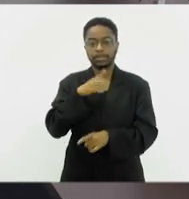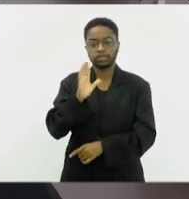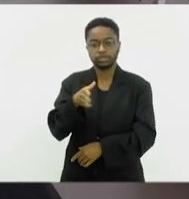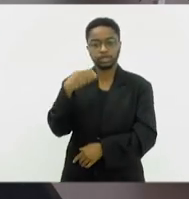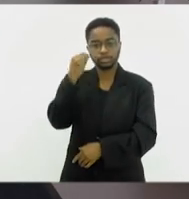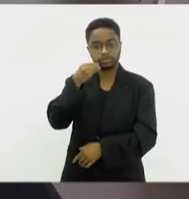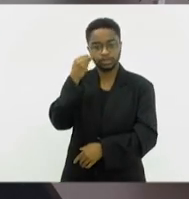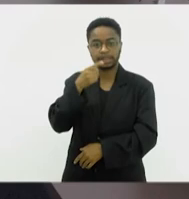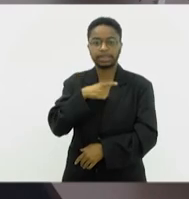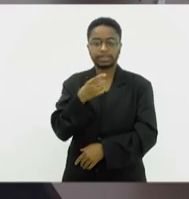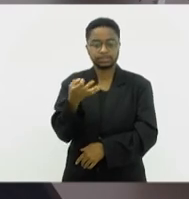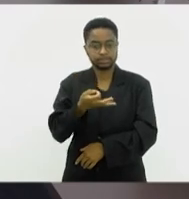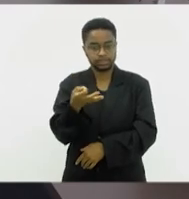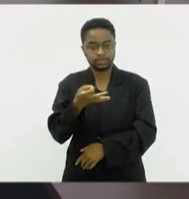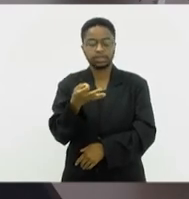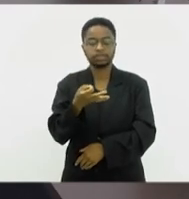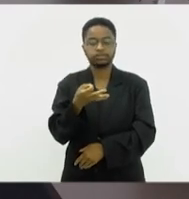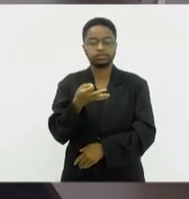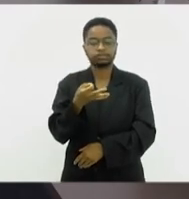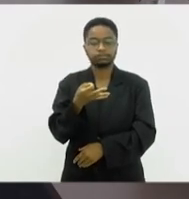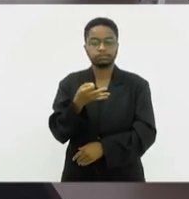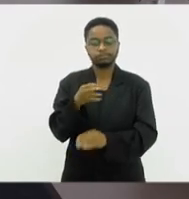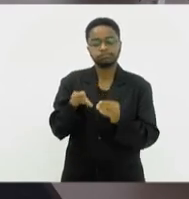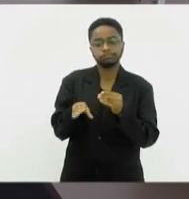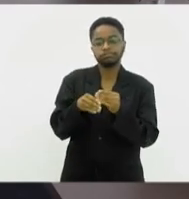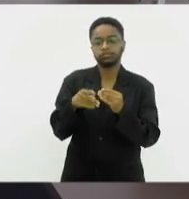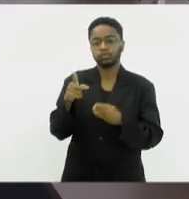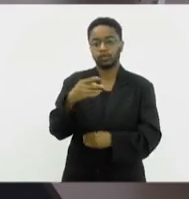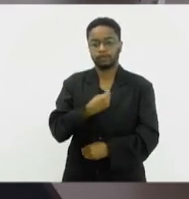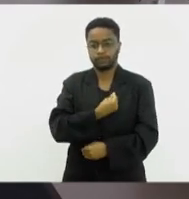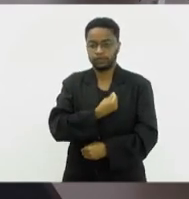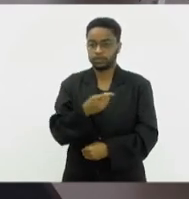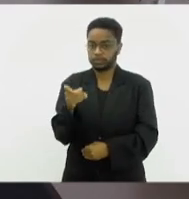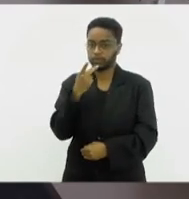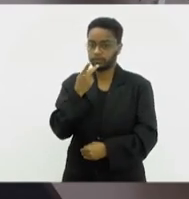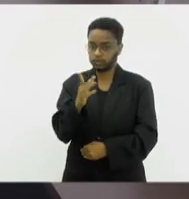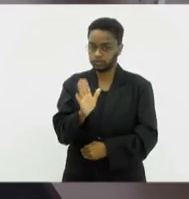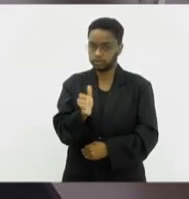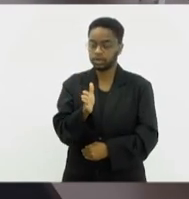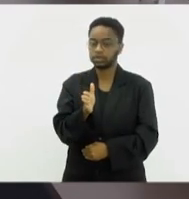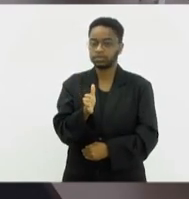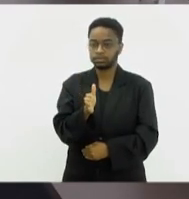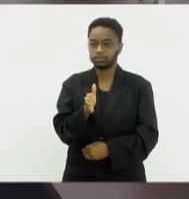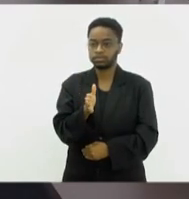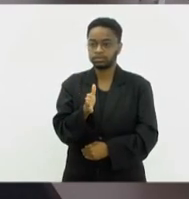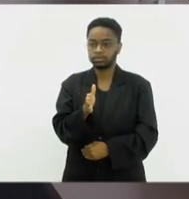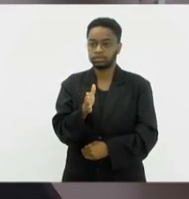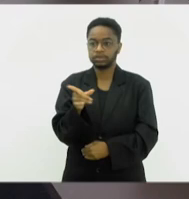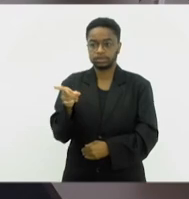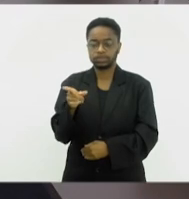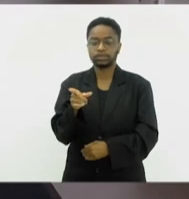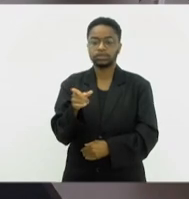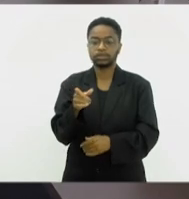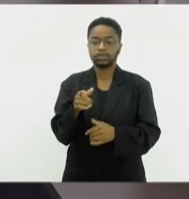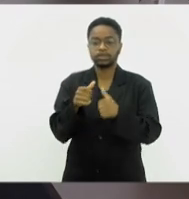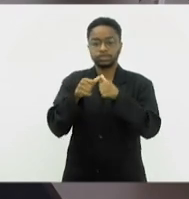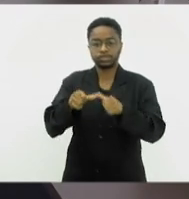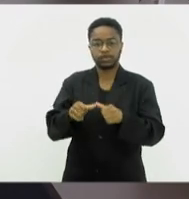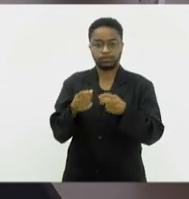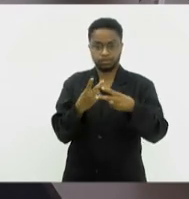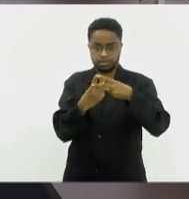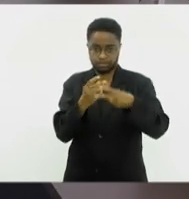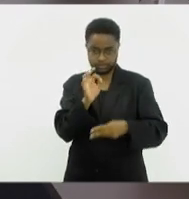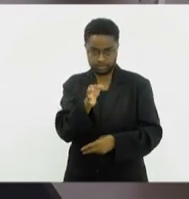tenho certeza que é uma experiência que agrega à sua vida, e você mesmo citou, o senhor mesmo citou, no sistema penitenciário e